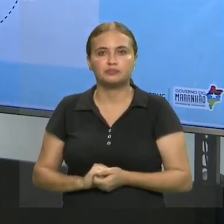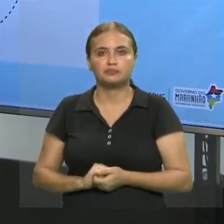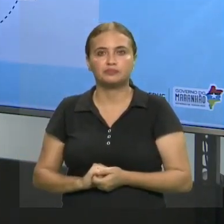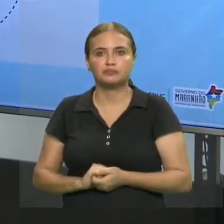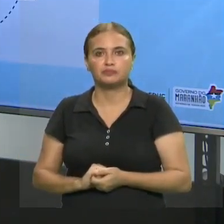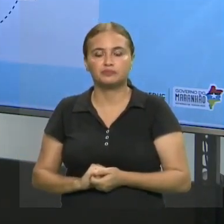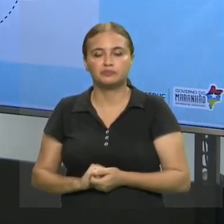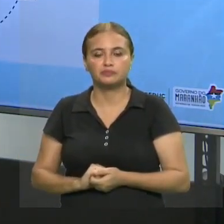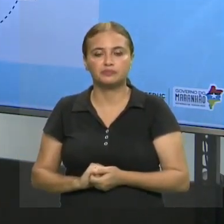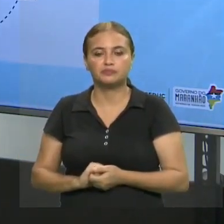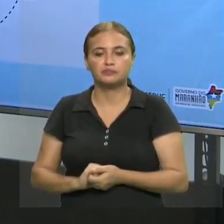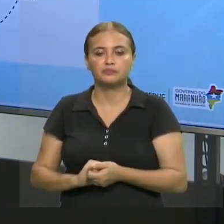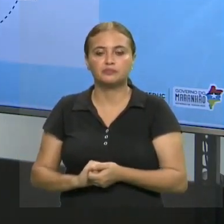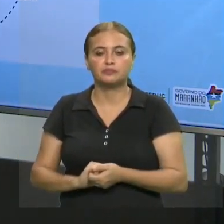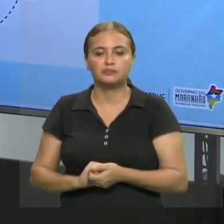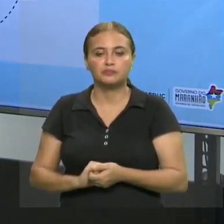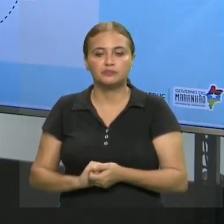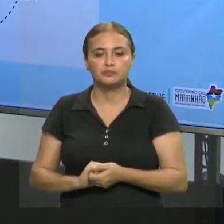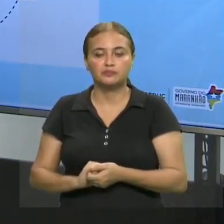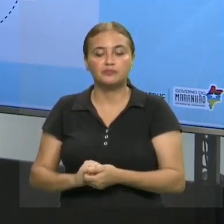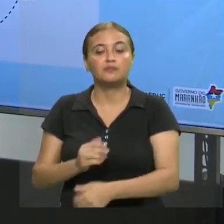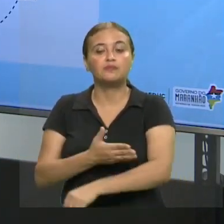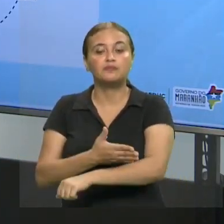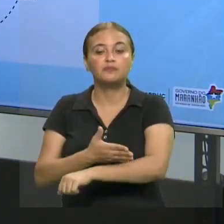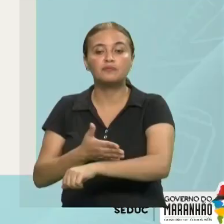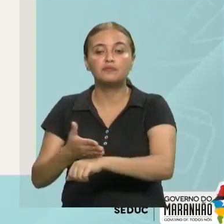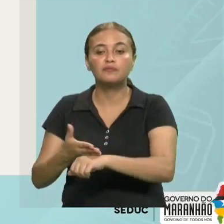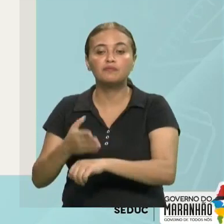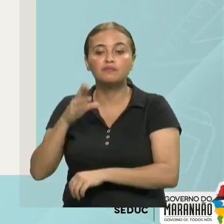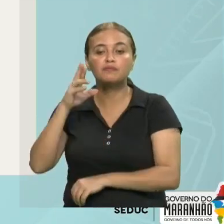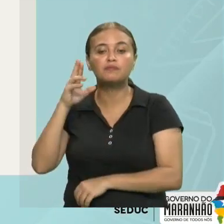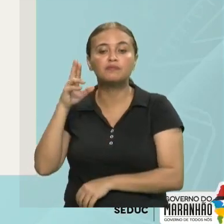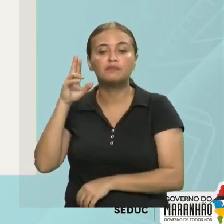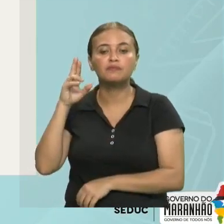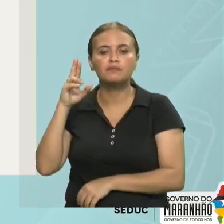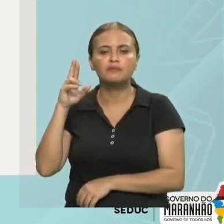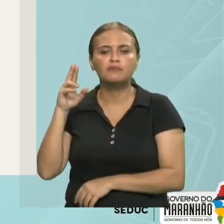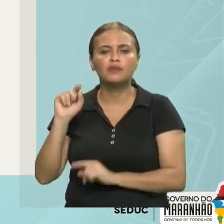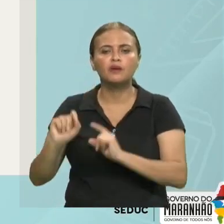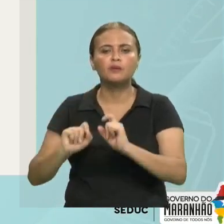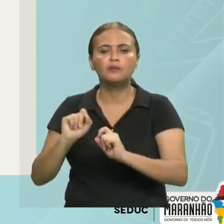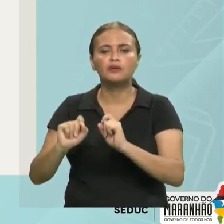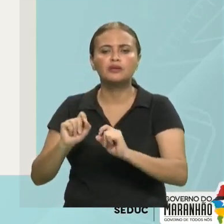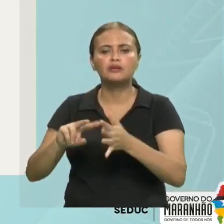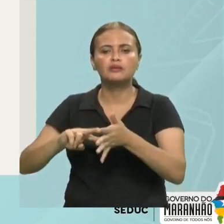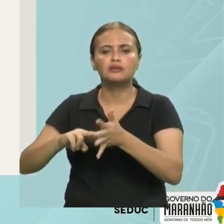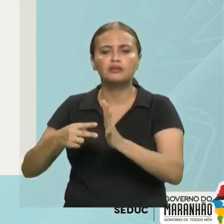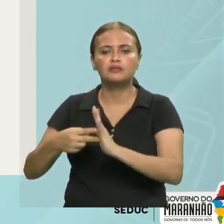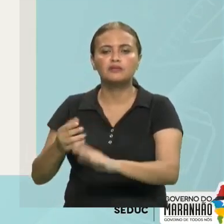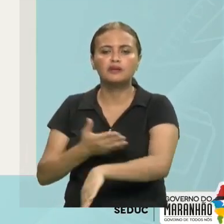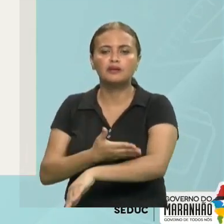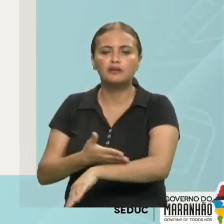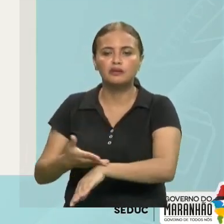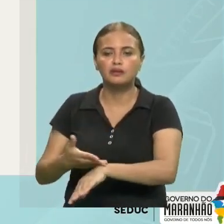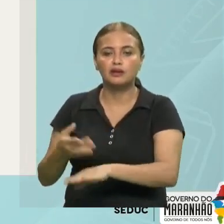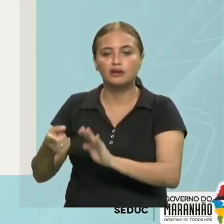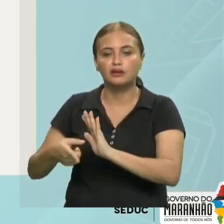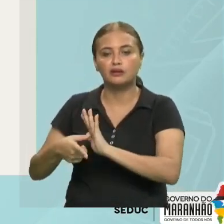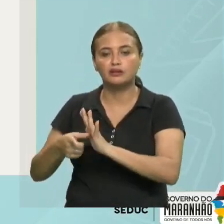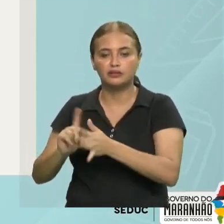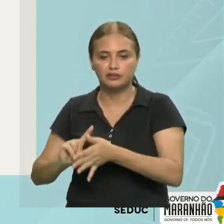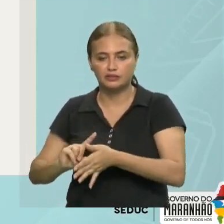E aí a gente tem hábito e rotina. O que são hábitos, né? Então, assim, o